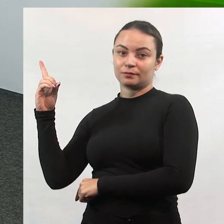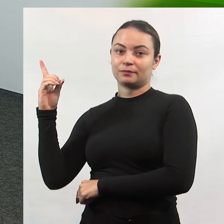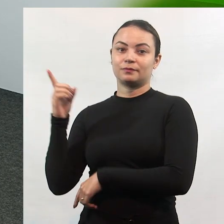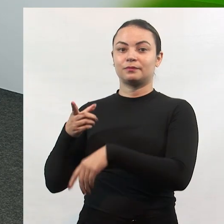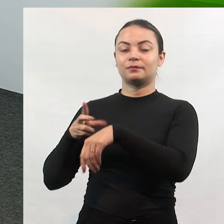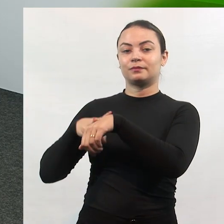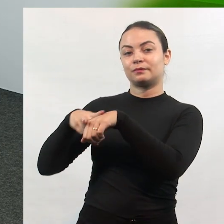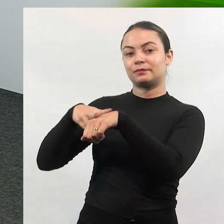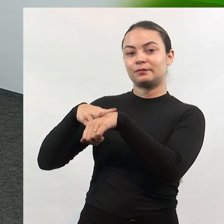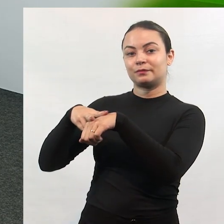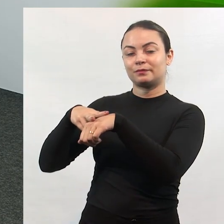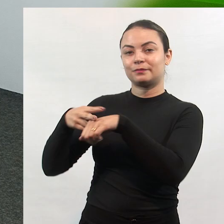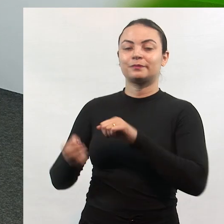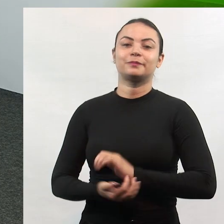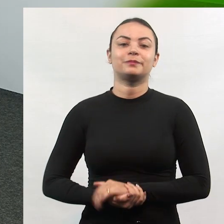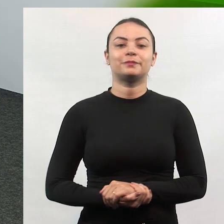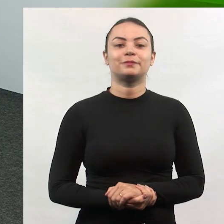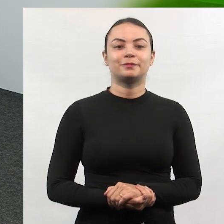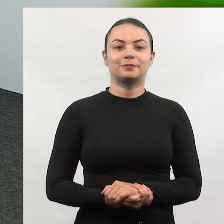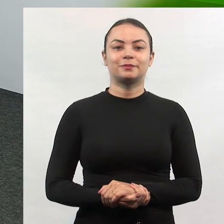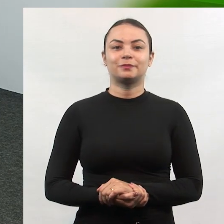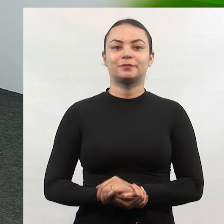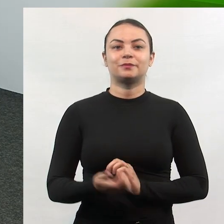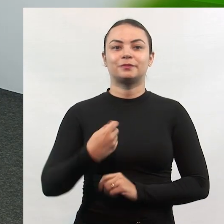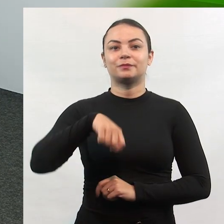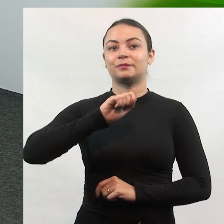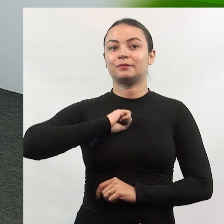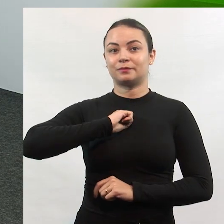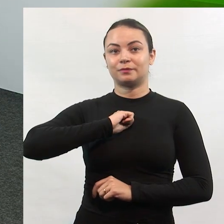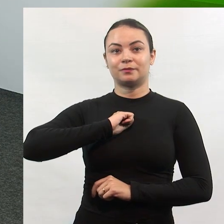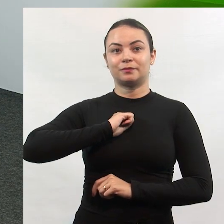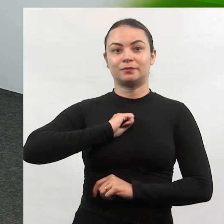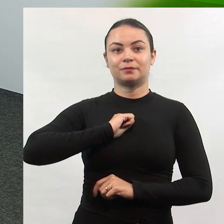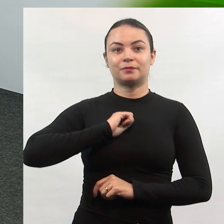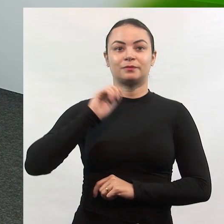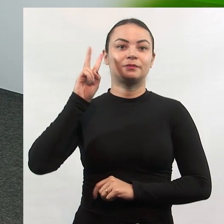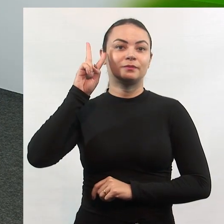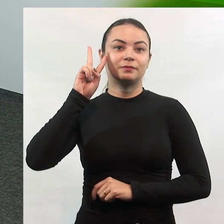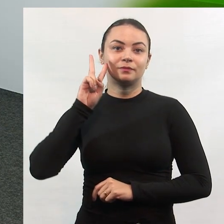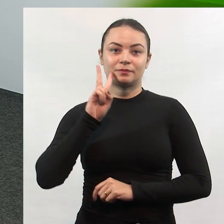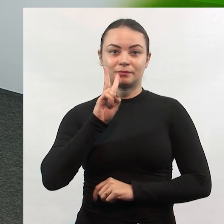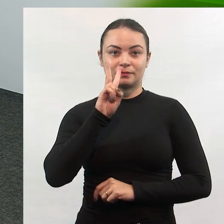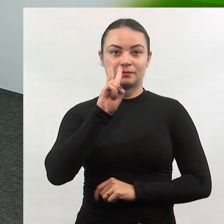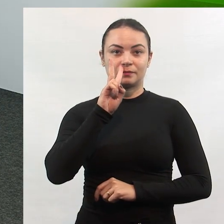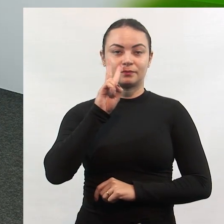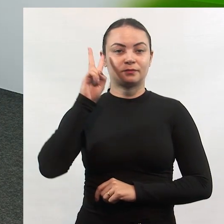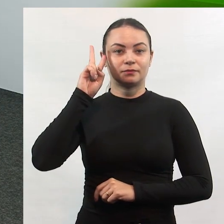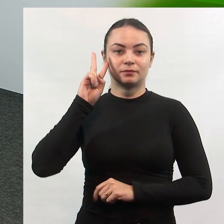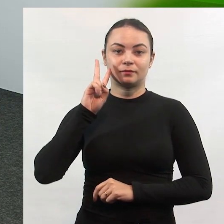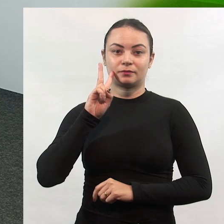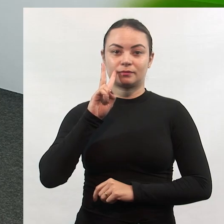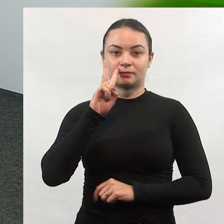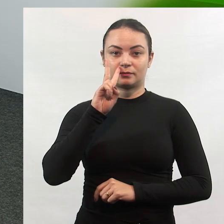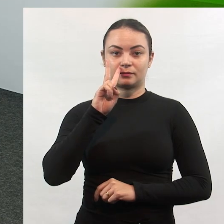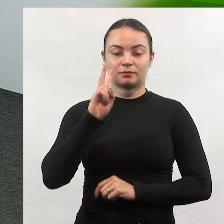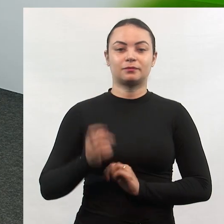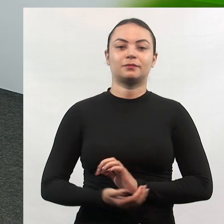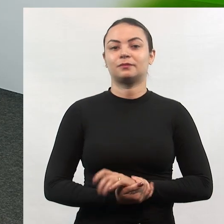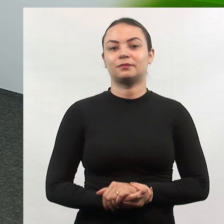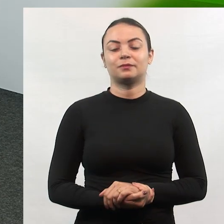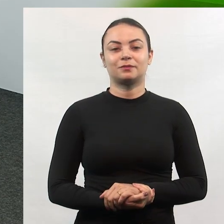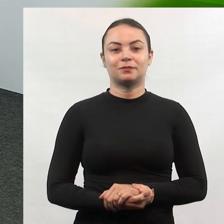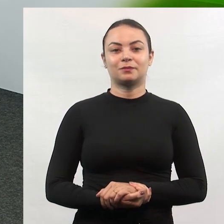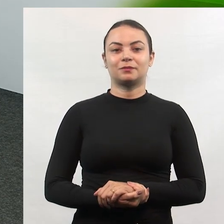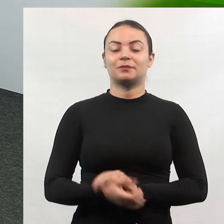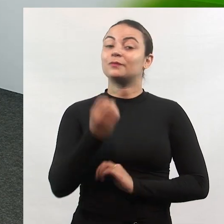Realidades, na tonalidade verde escuro. O sinal que me representa na comunidade surdo é este, Valderson, e seja